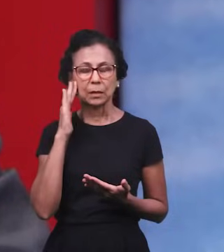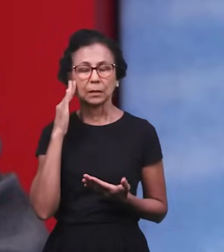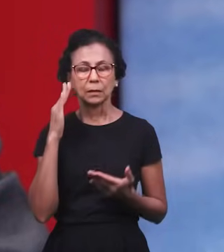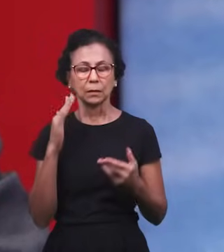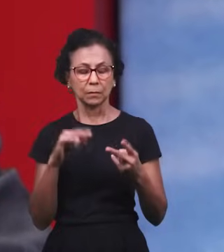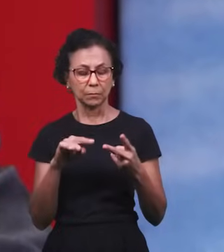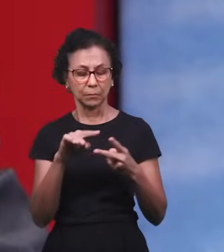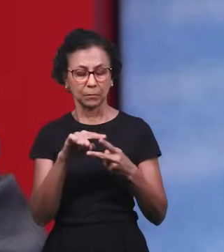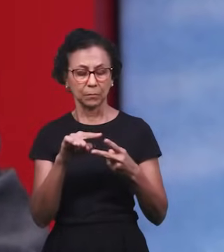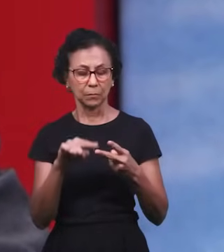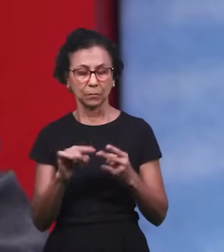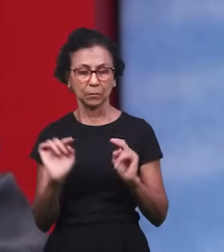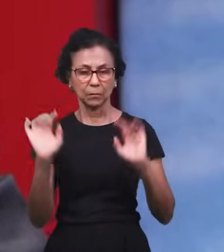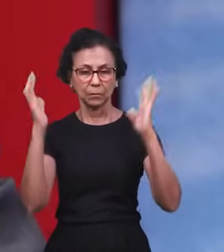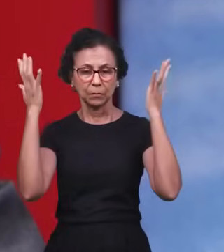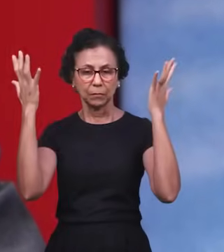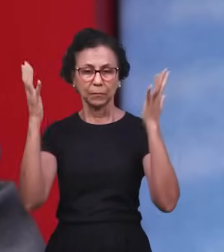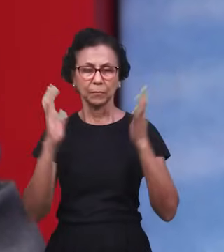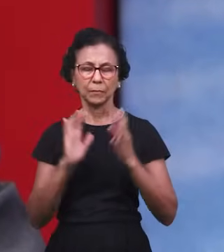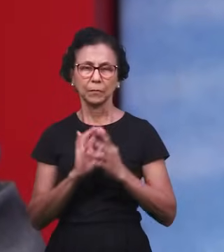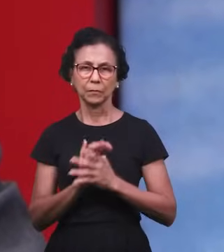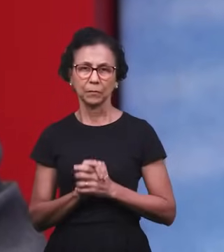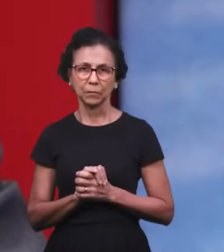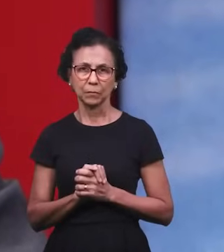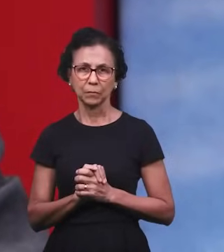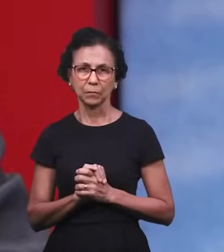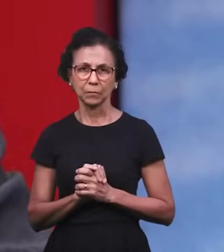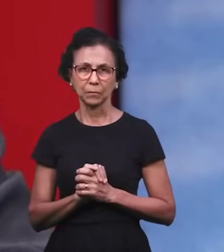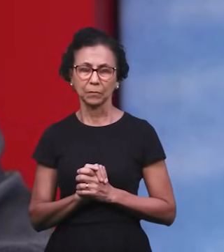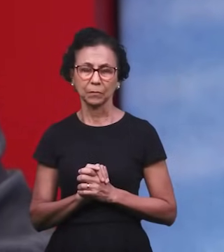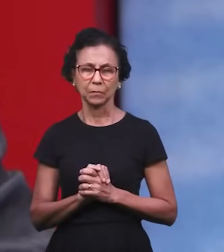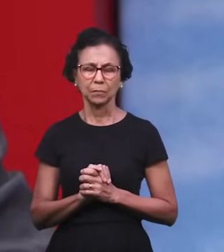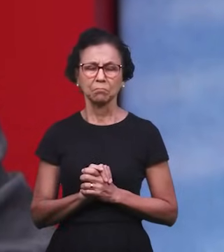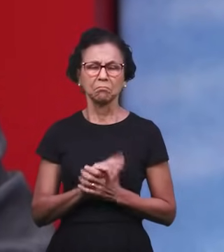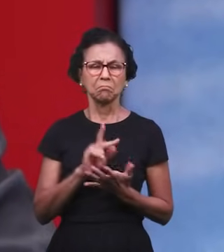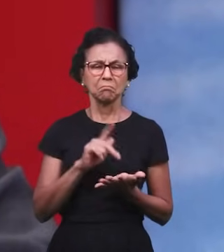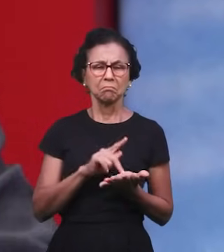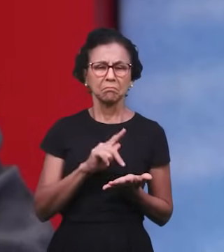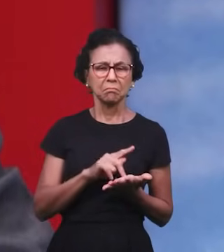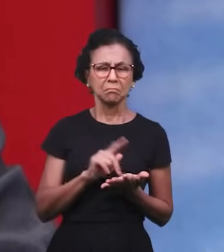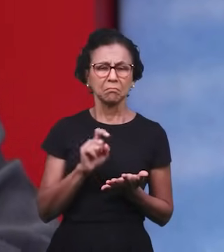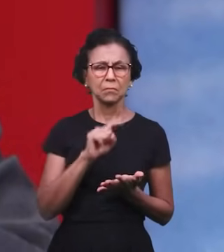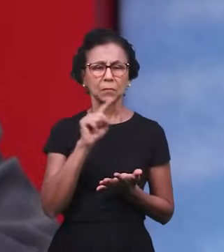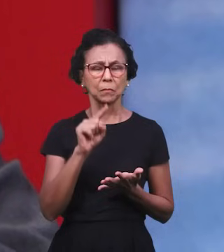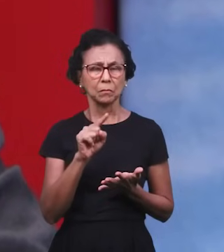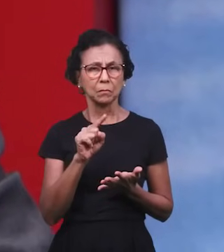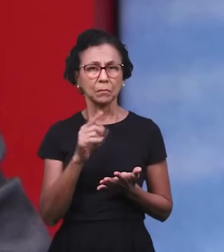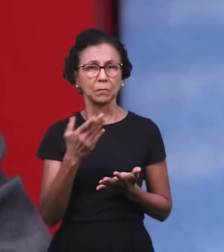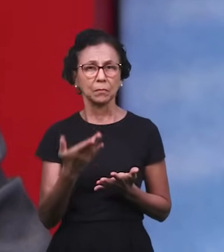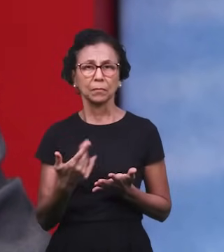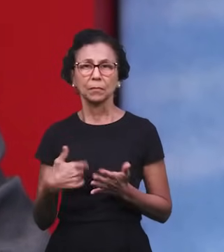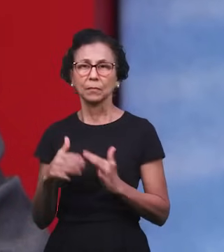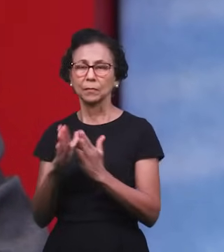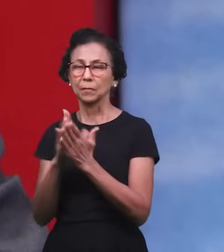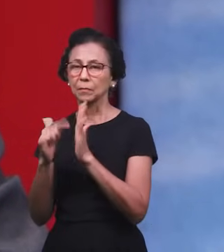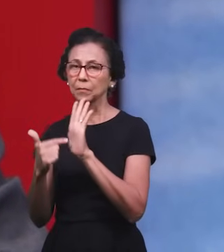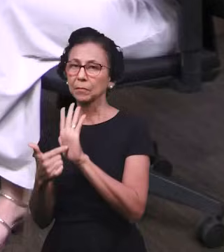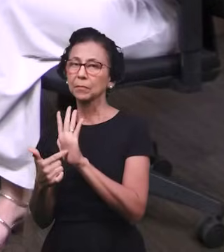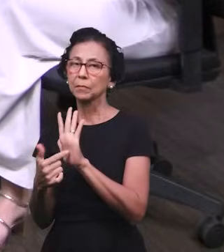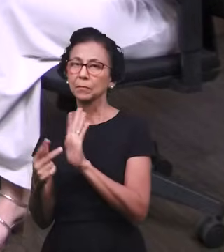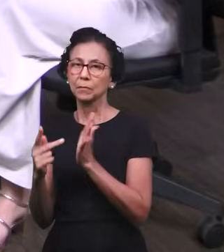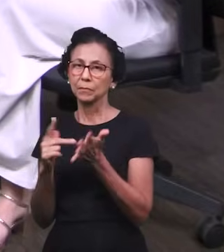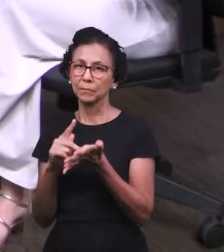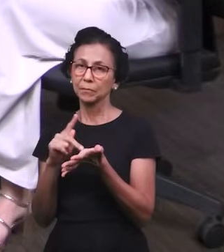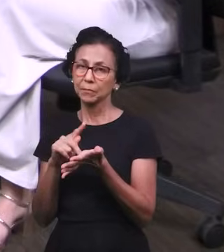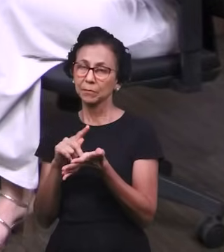que a palavra fala desses dois eventos. Porque a palavra é a verdade. E